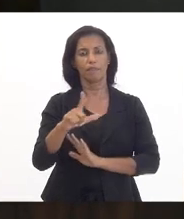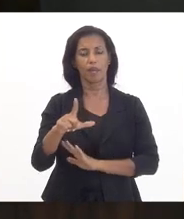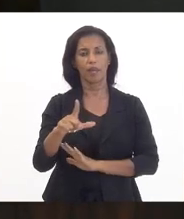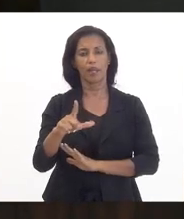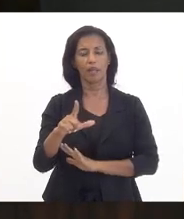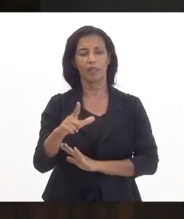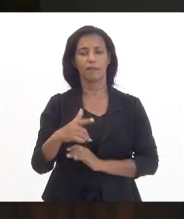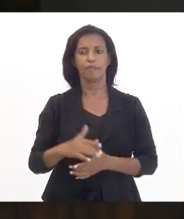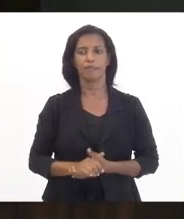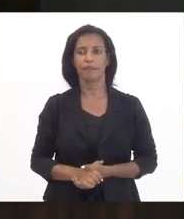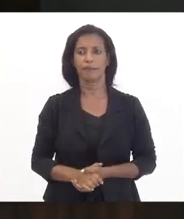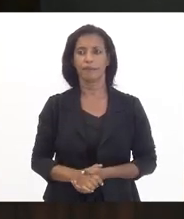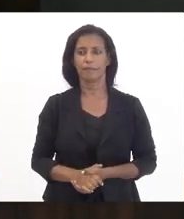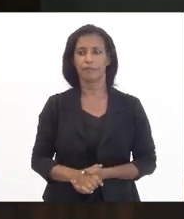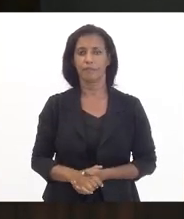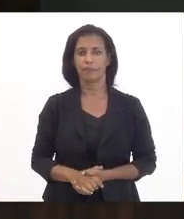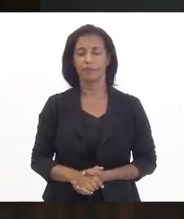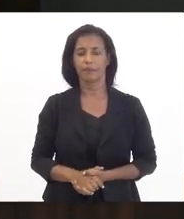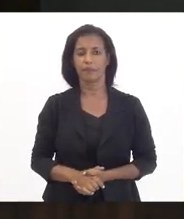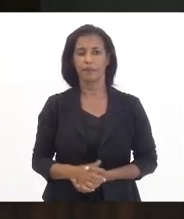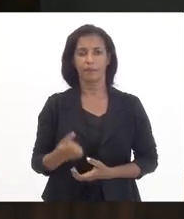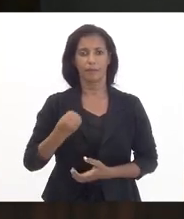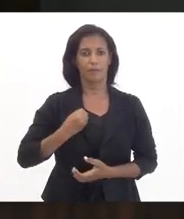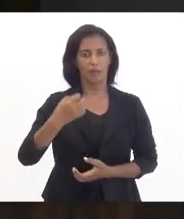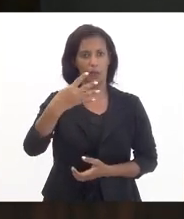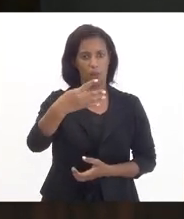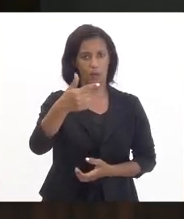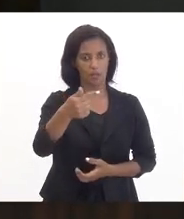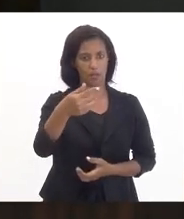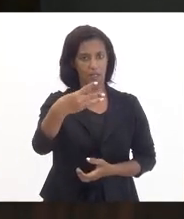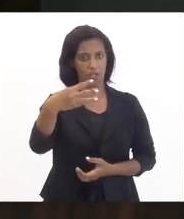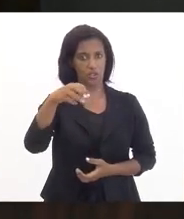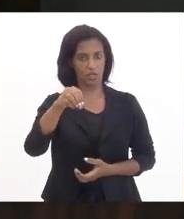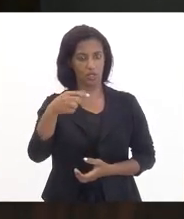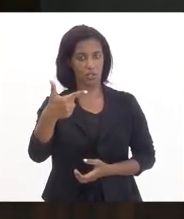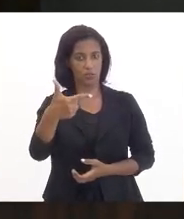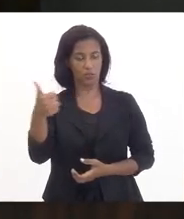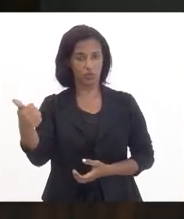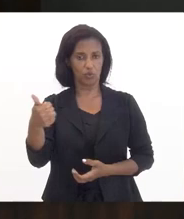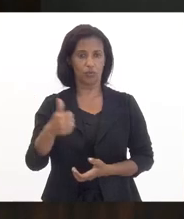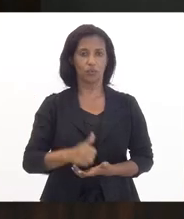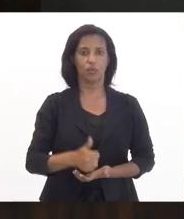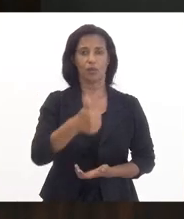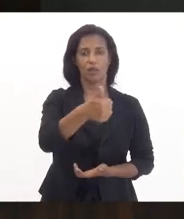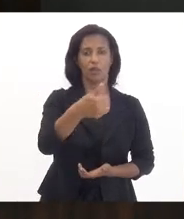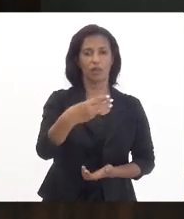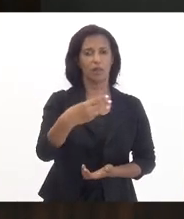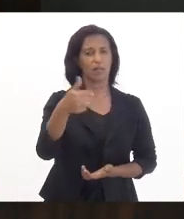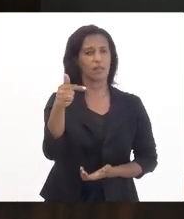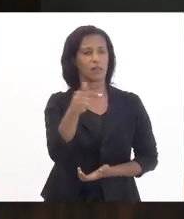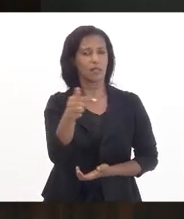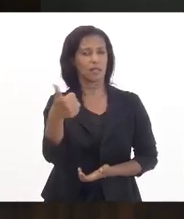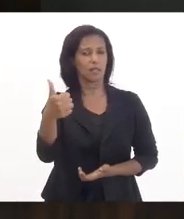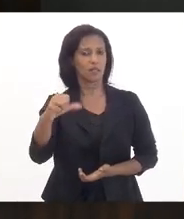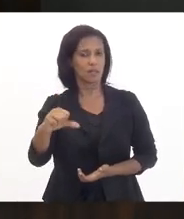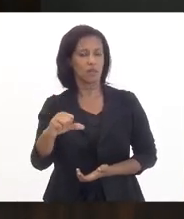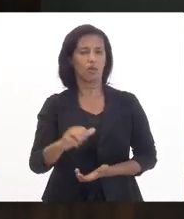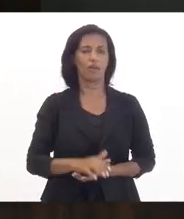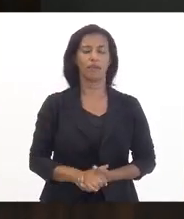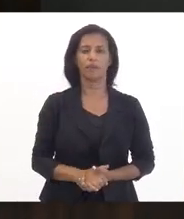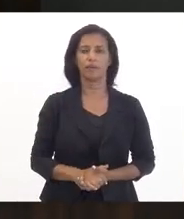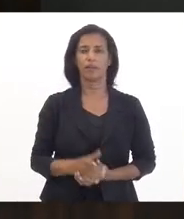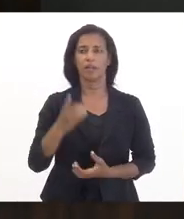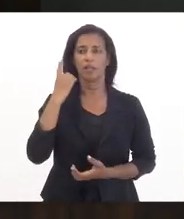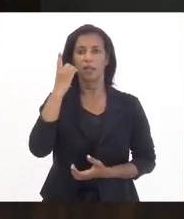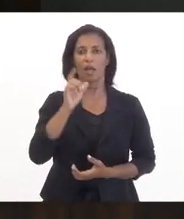projetos de lei número 4730 de 21, 1377 de 19, deputado Anderson Moraes,